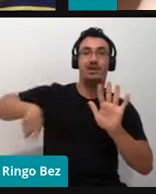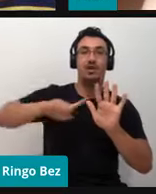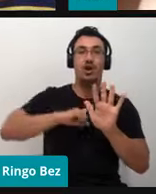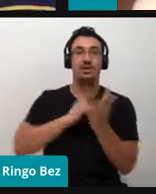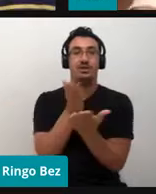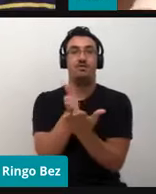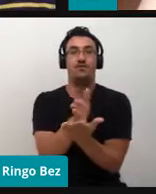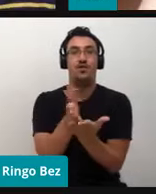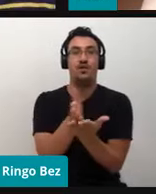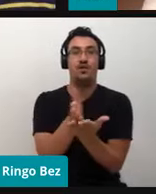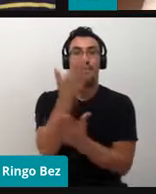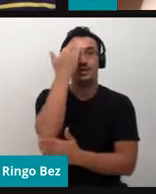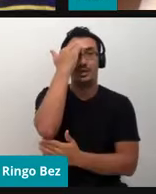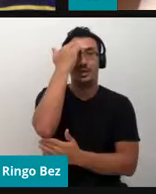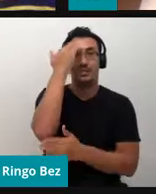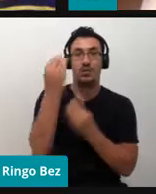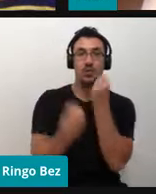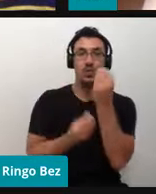fronteiras